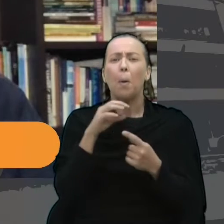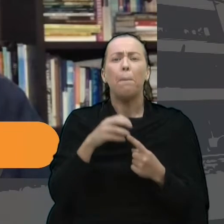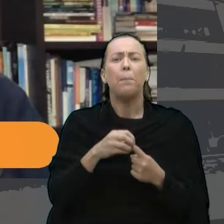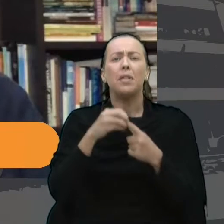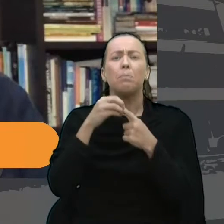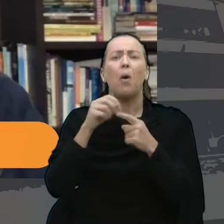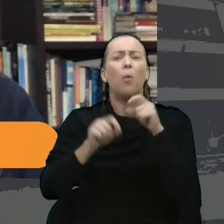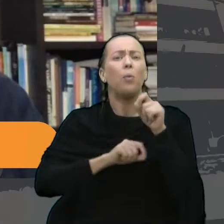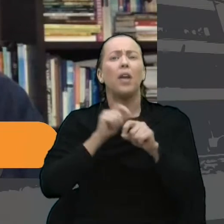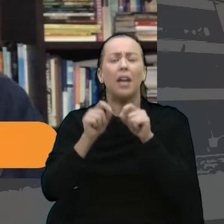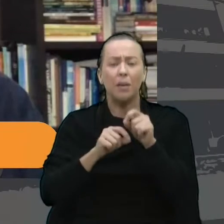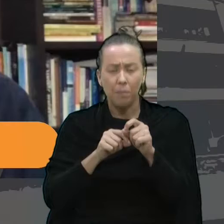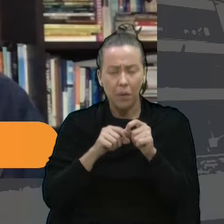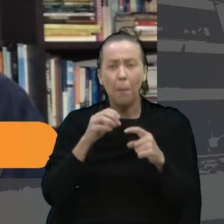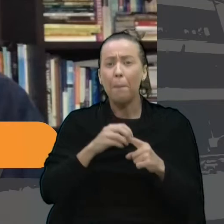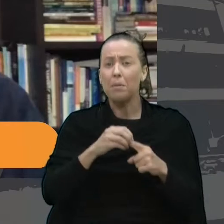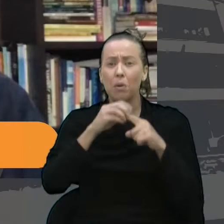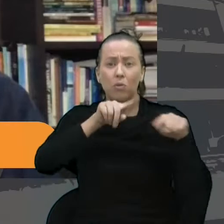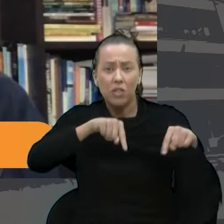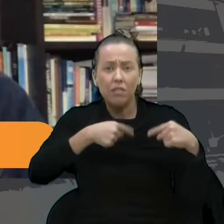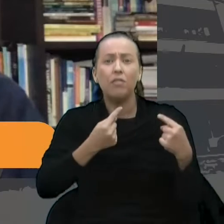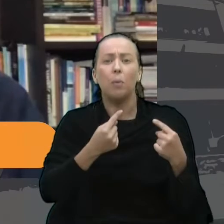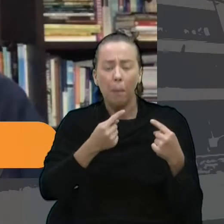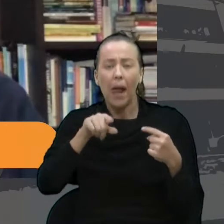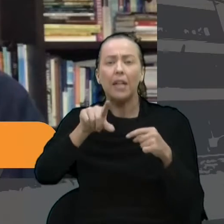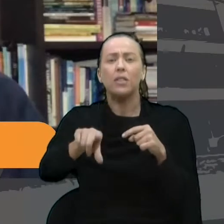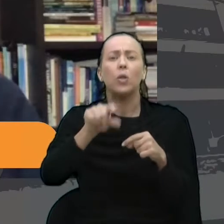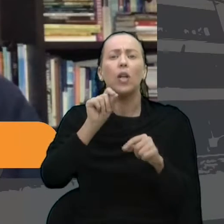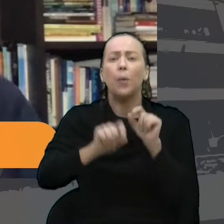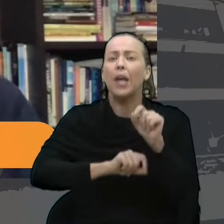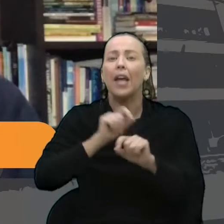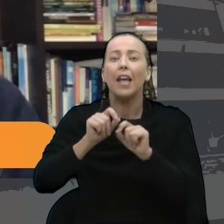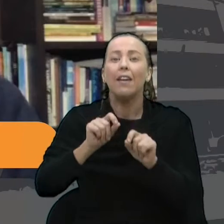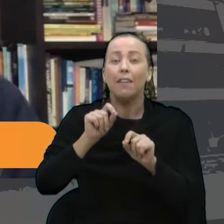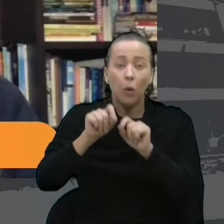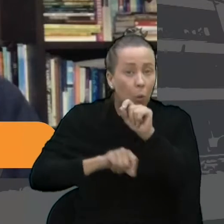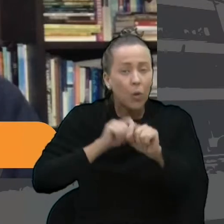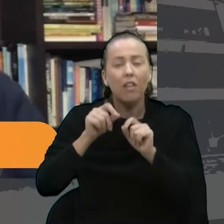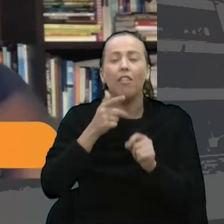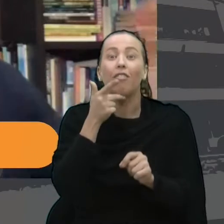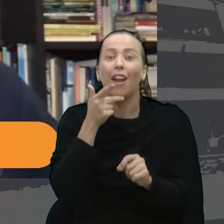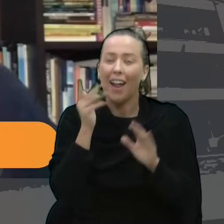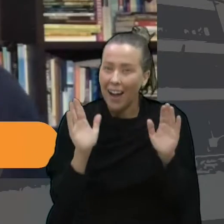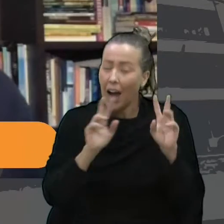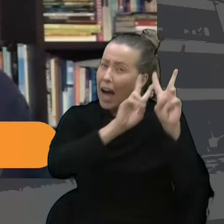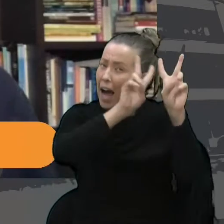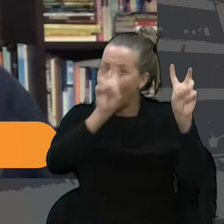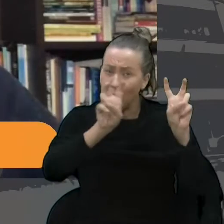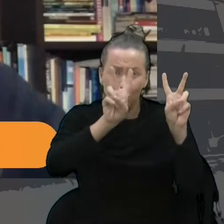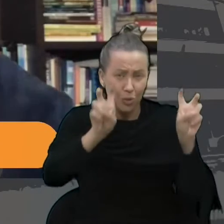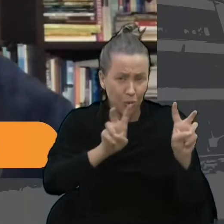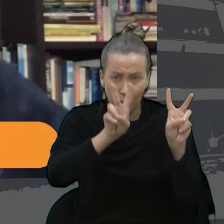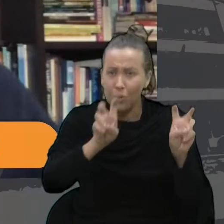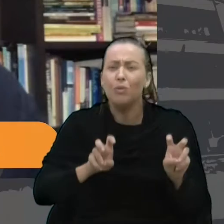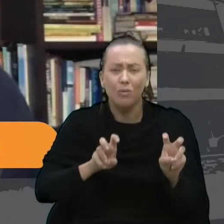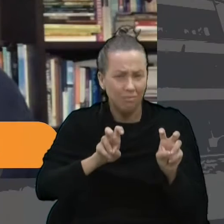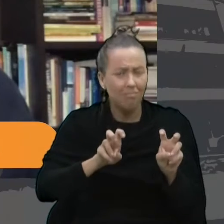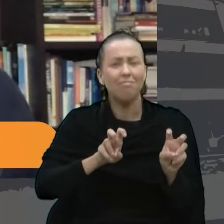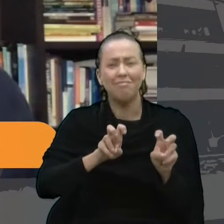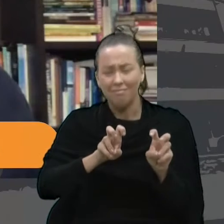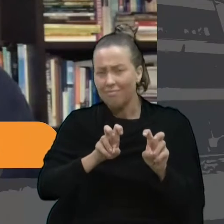principal desafio seja decidir o que falar, né? O assunto